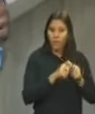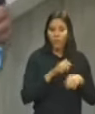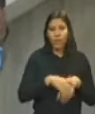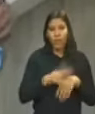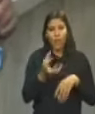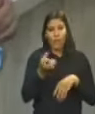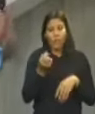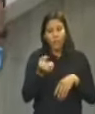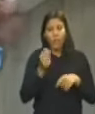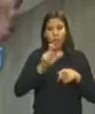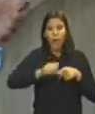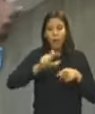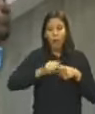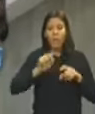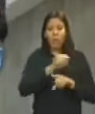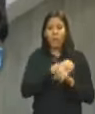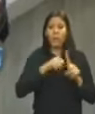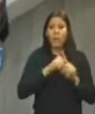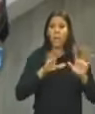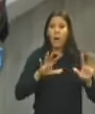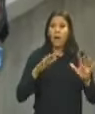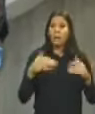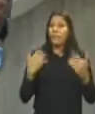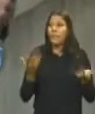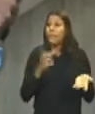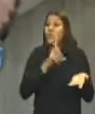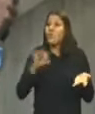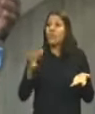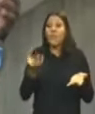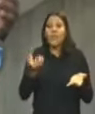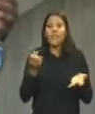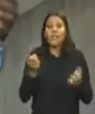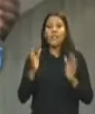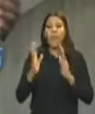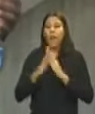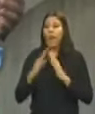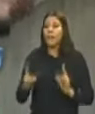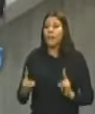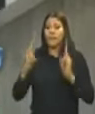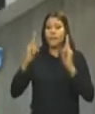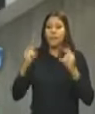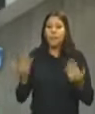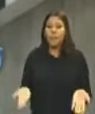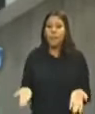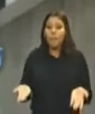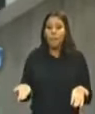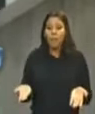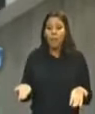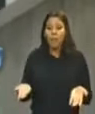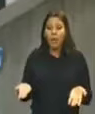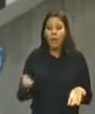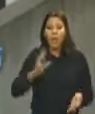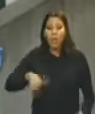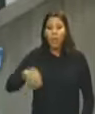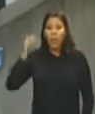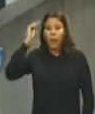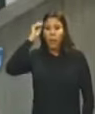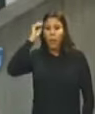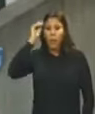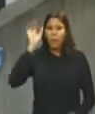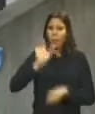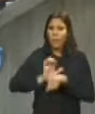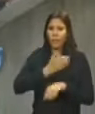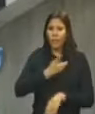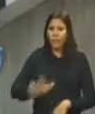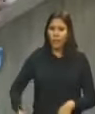não têm a perspectiva de quando receberão essas casas. Perfeito. Não tem essa perspectiva. Não é culpa do governo do Estado, da Prefeitura, era no